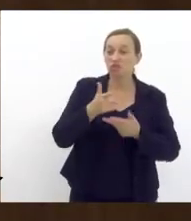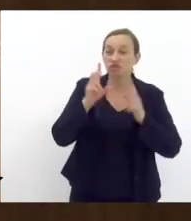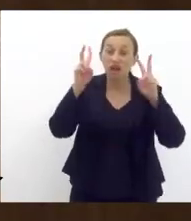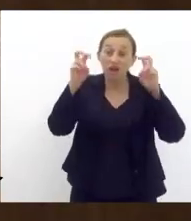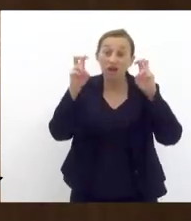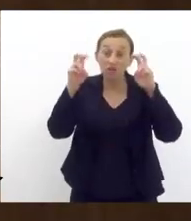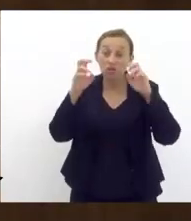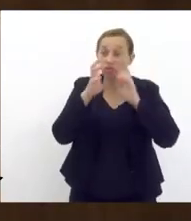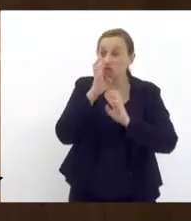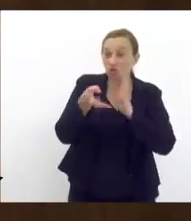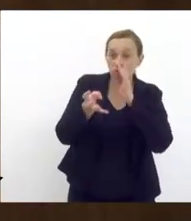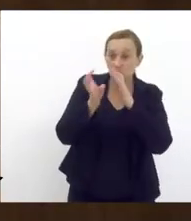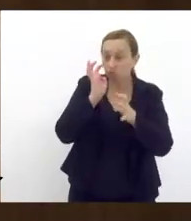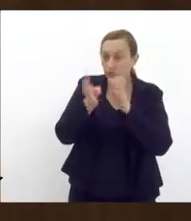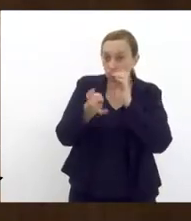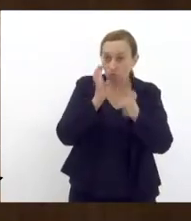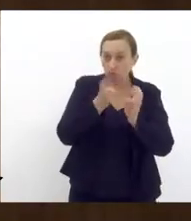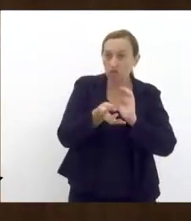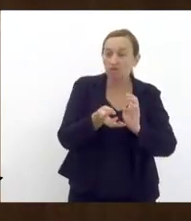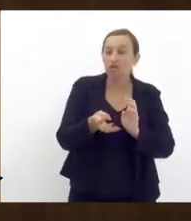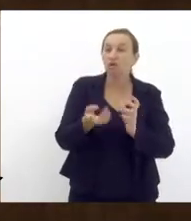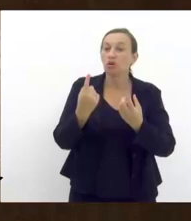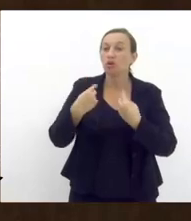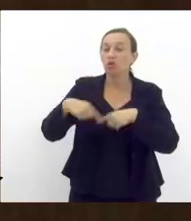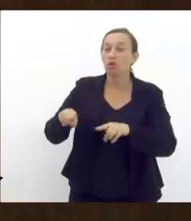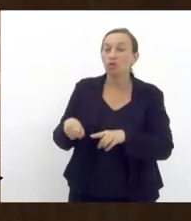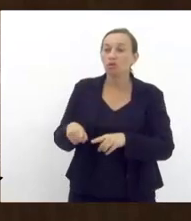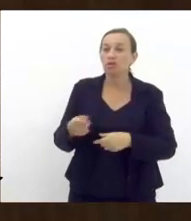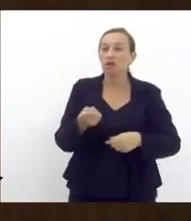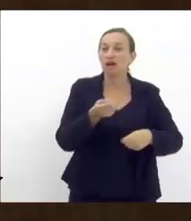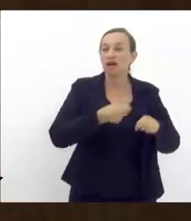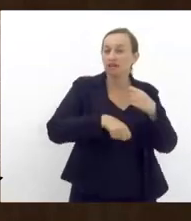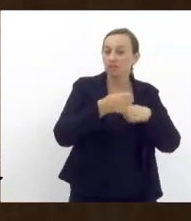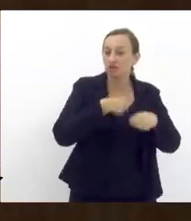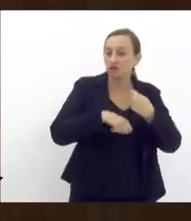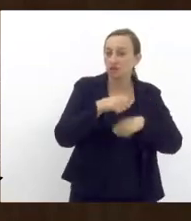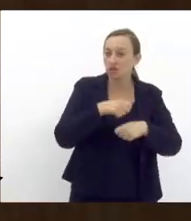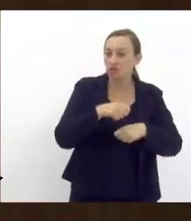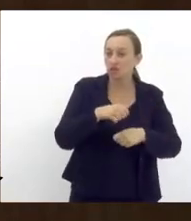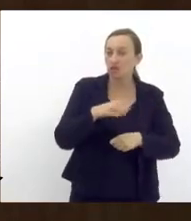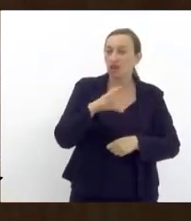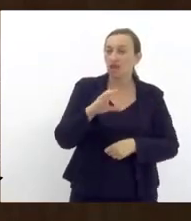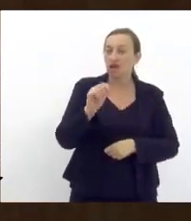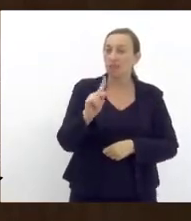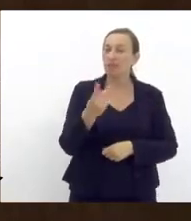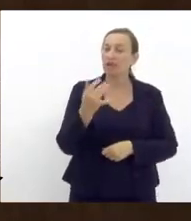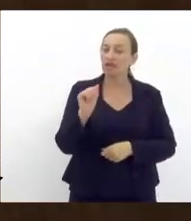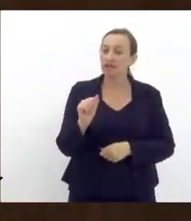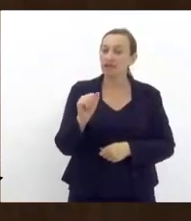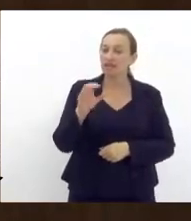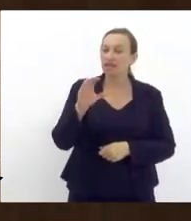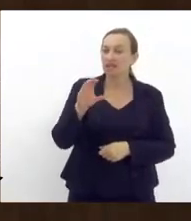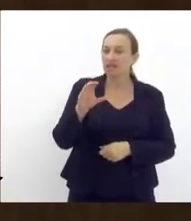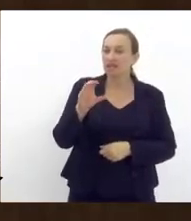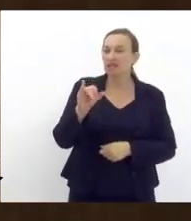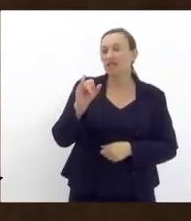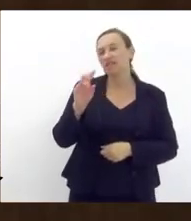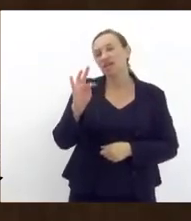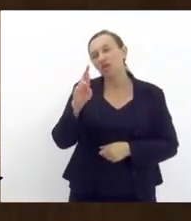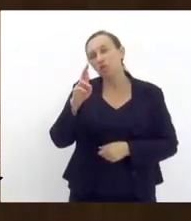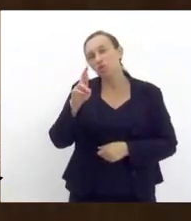de denúncias na realidade contra as administradoras da companhia Siderúrgica Nacional denúncias que